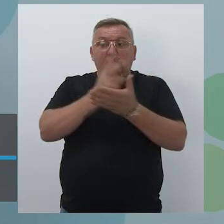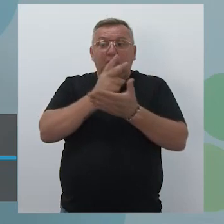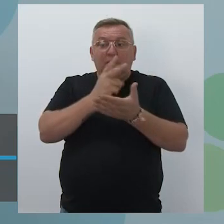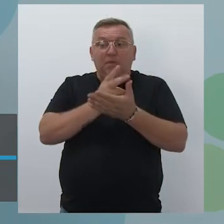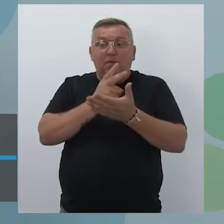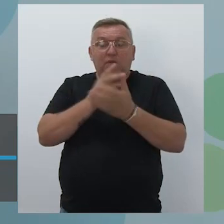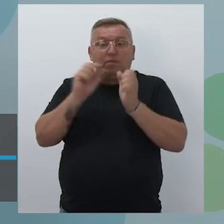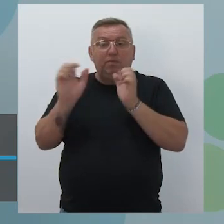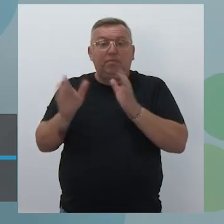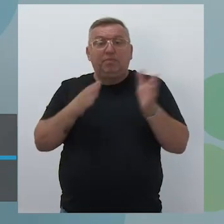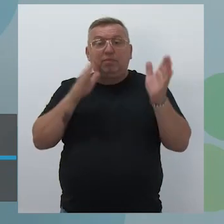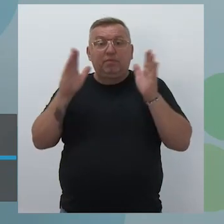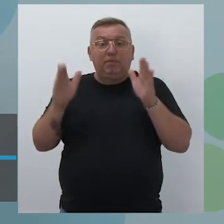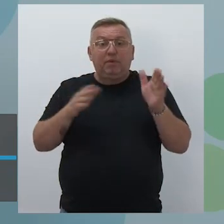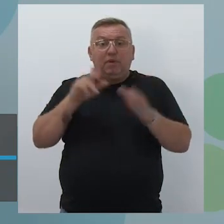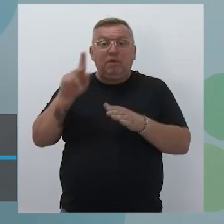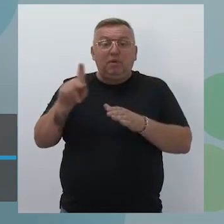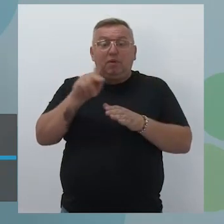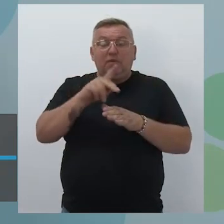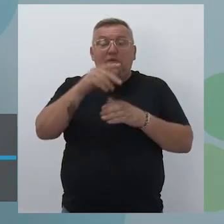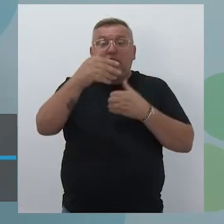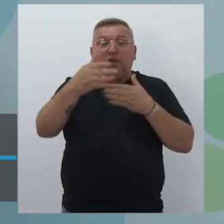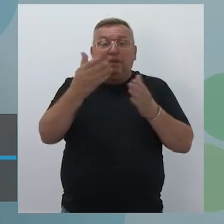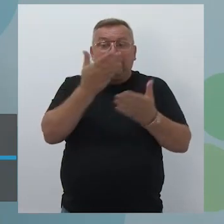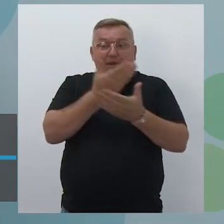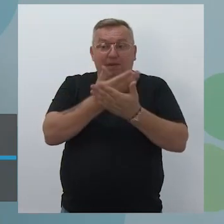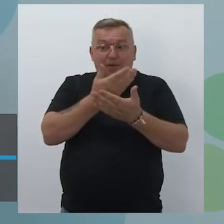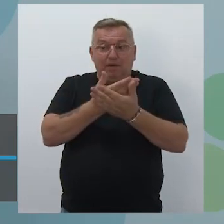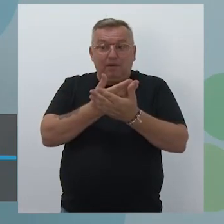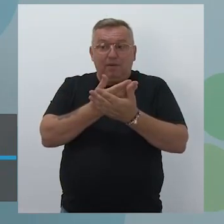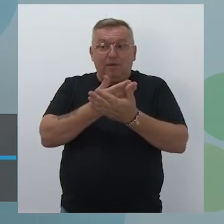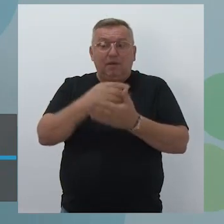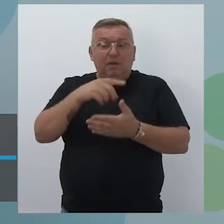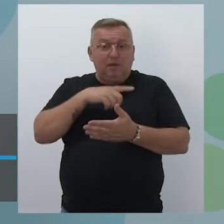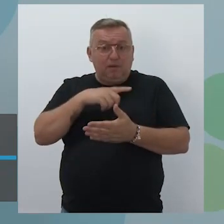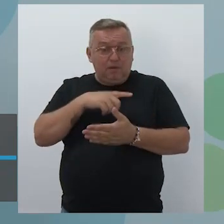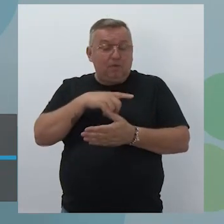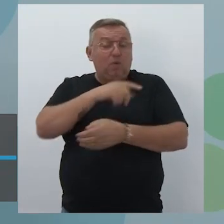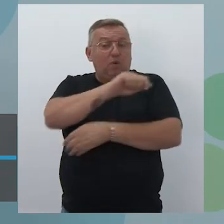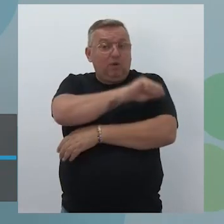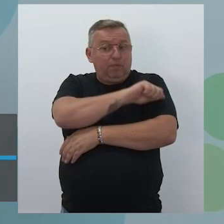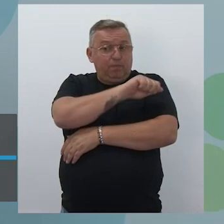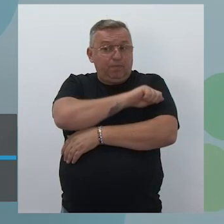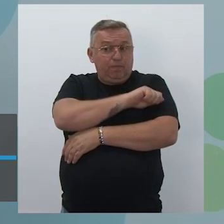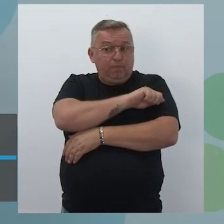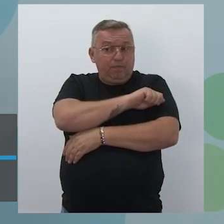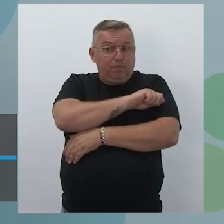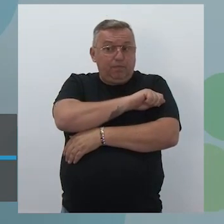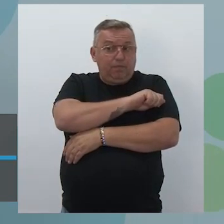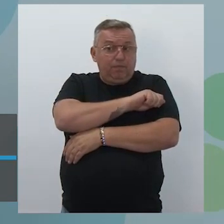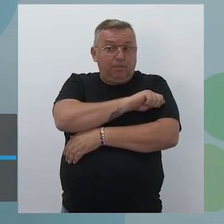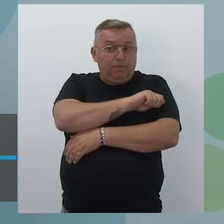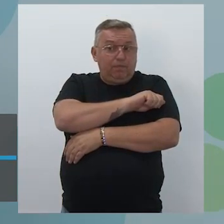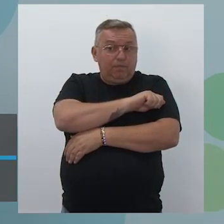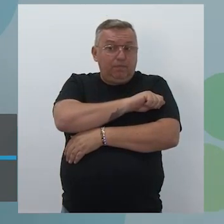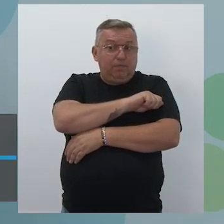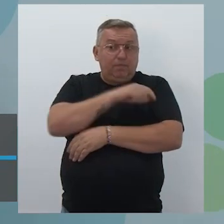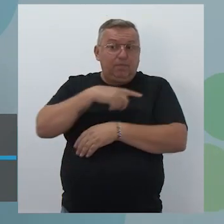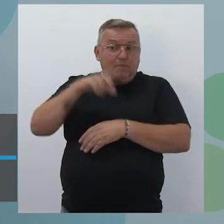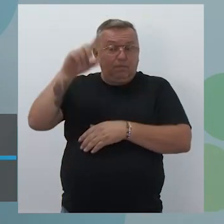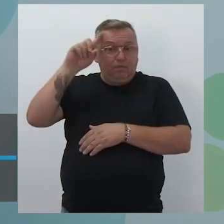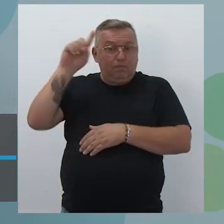coisa. Como professor na sala de aula, mesmo estando com os estudantes por